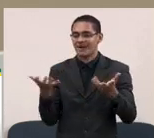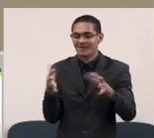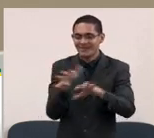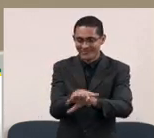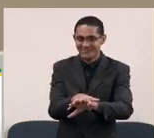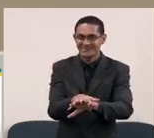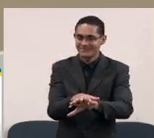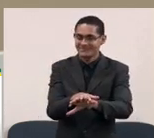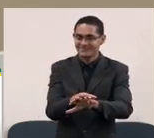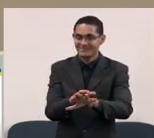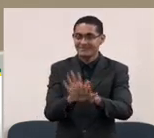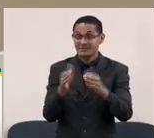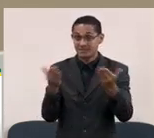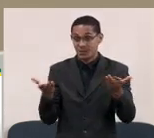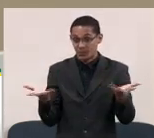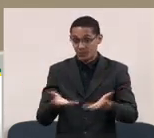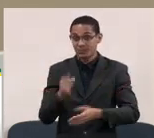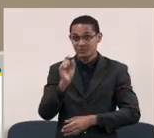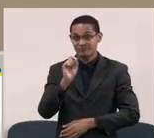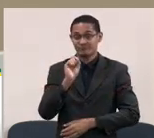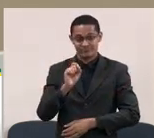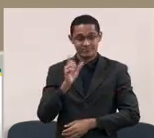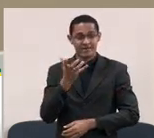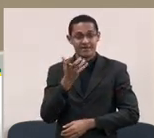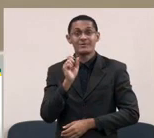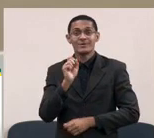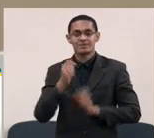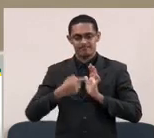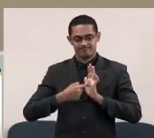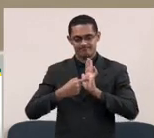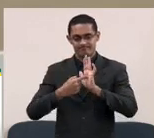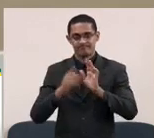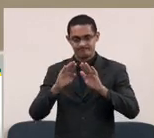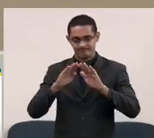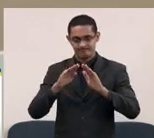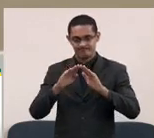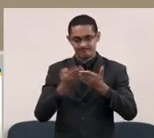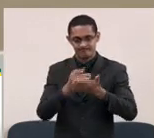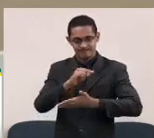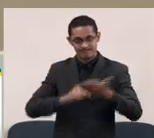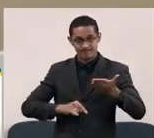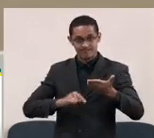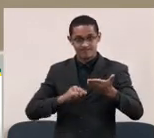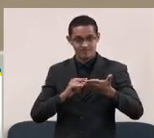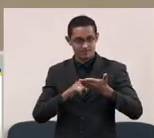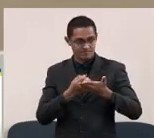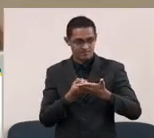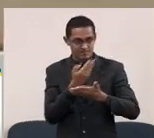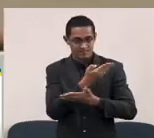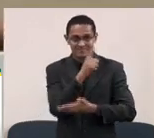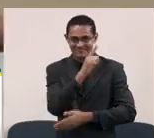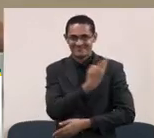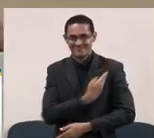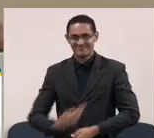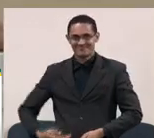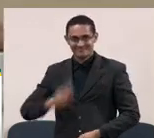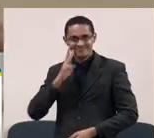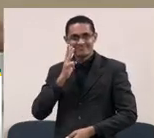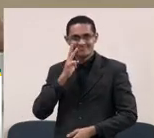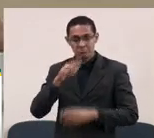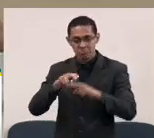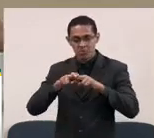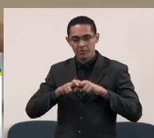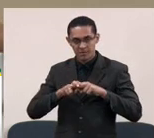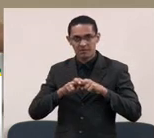queremos hoje, apresentando esse requerimento ao excelentíssimo senhor governador do Estado do Amapá, através da Secretaria